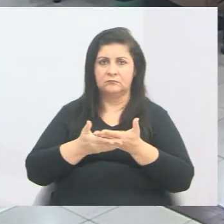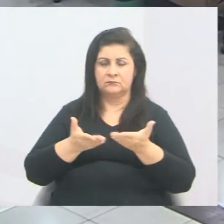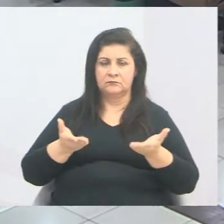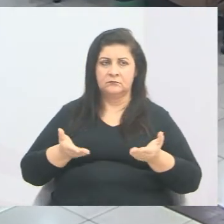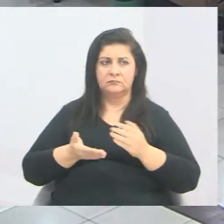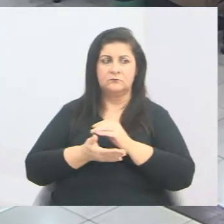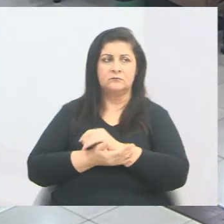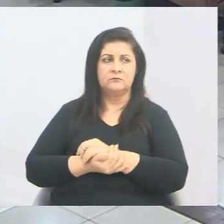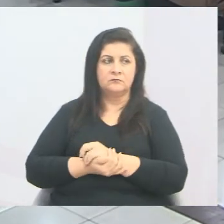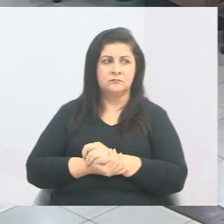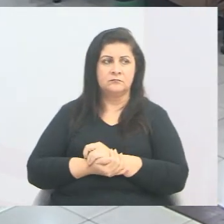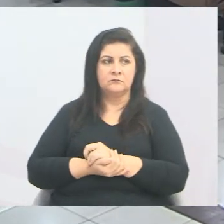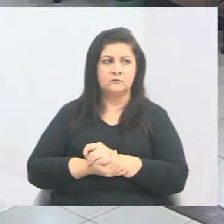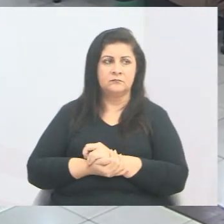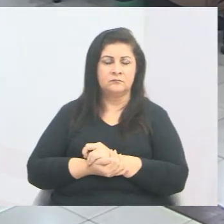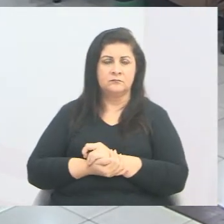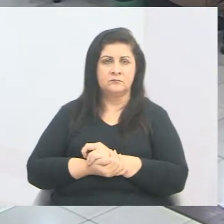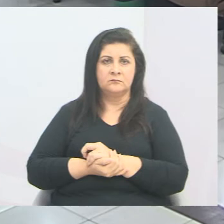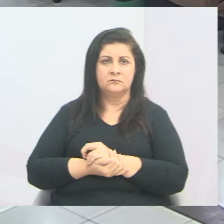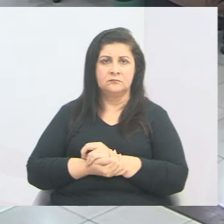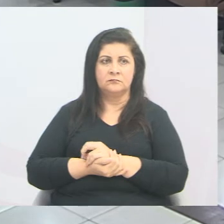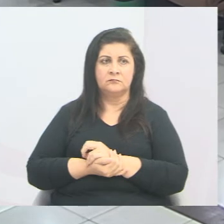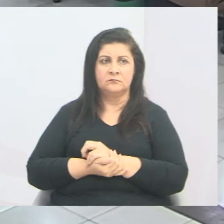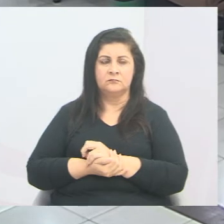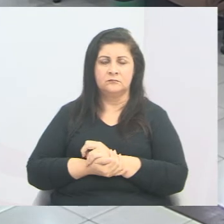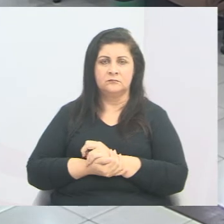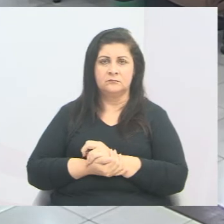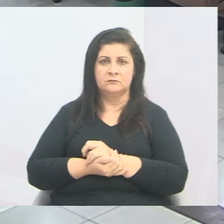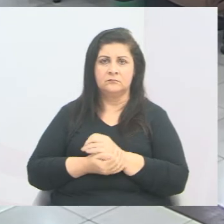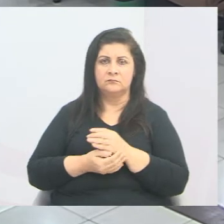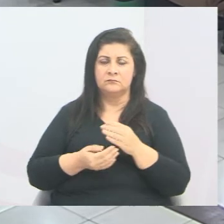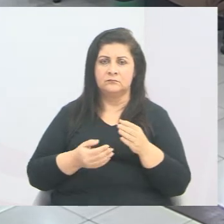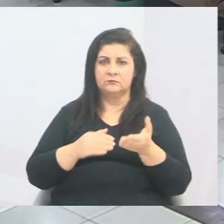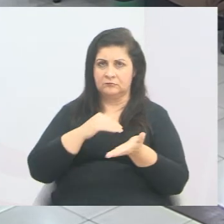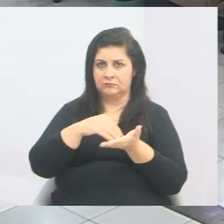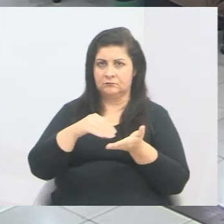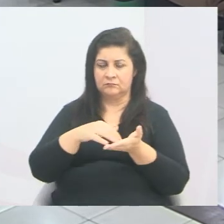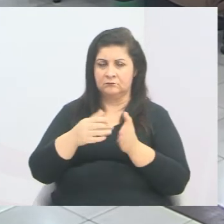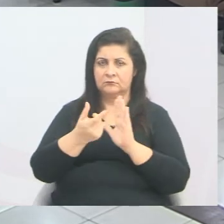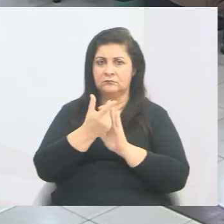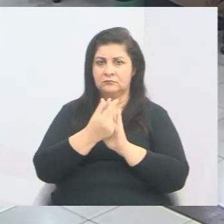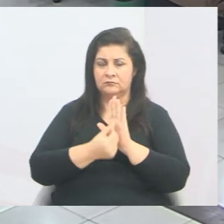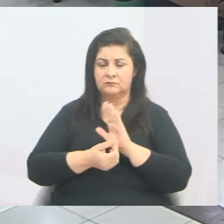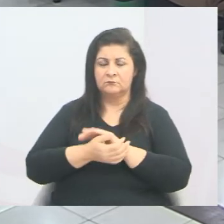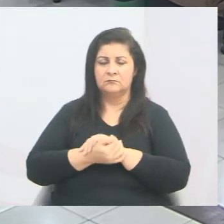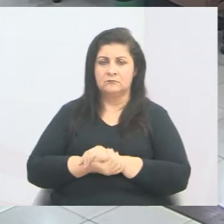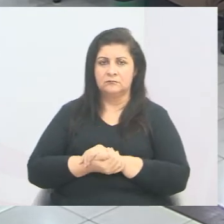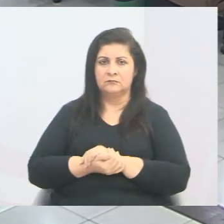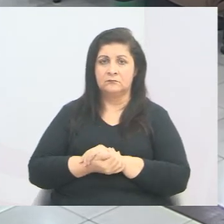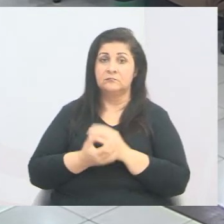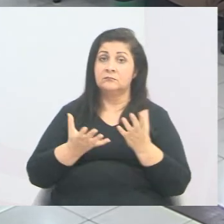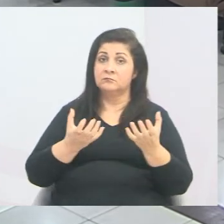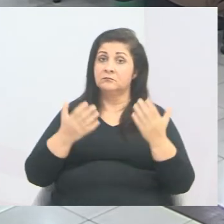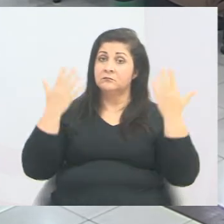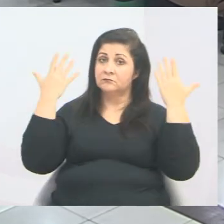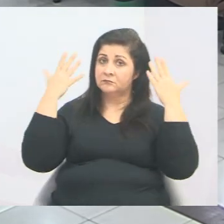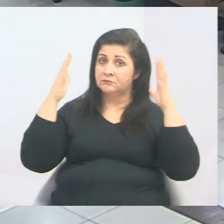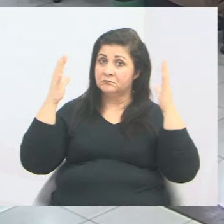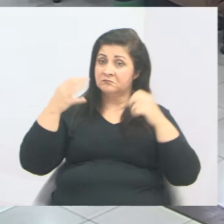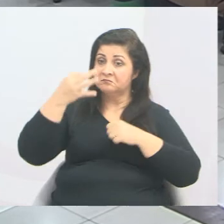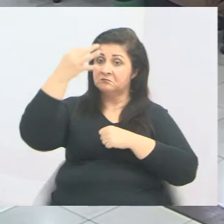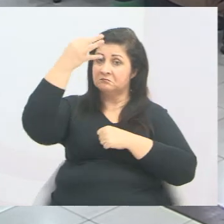pares, boa noite, Priante, pessoal da Secretaria de Finanças. Primeiro, quero parabenizar pela